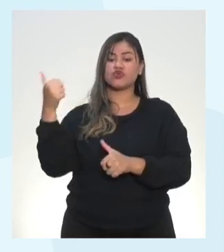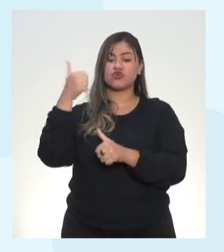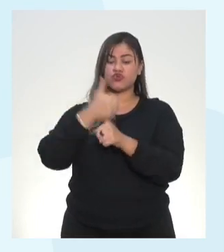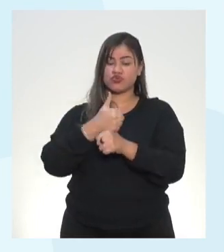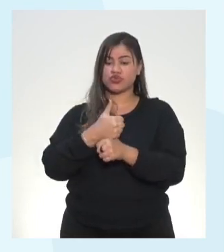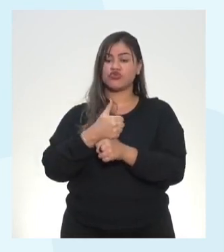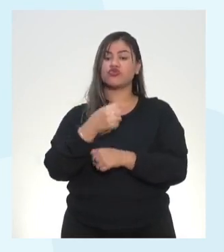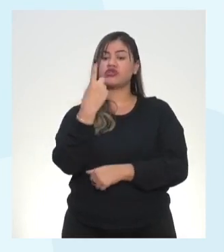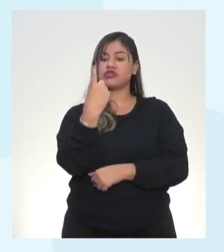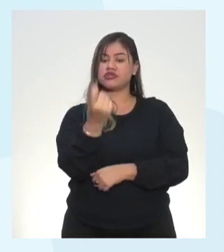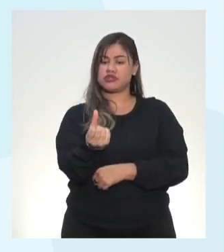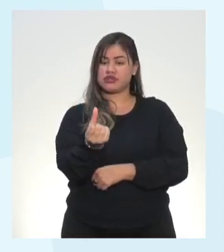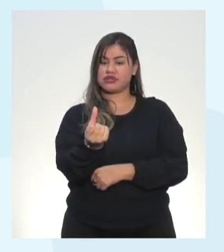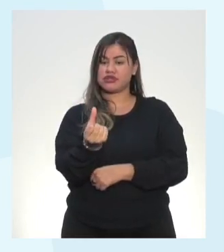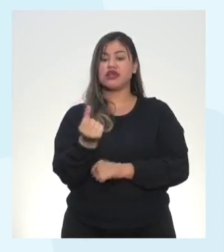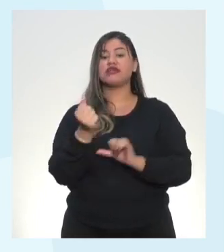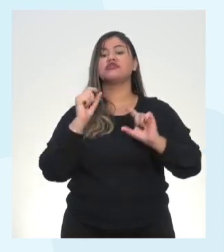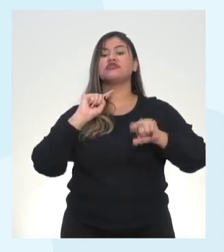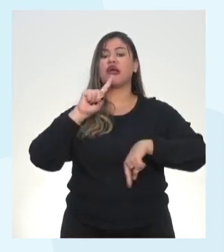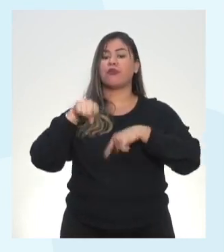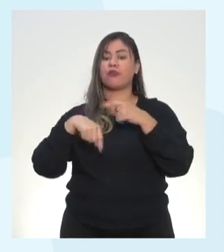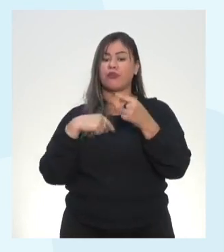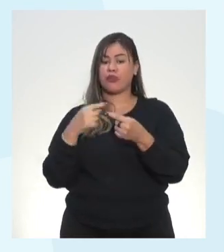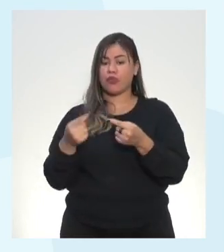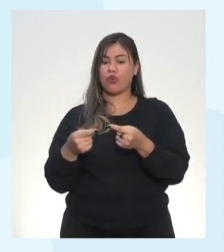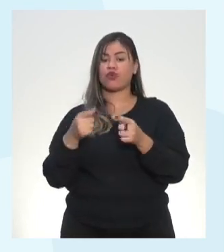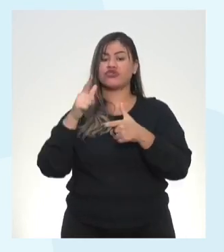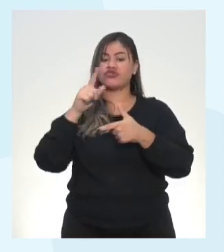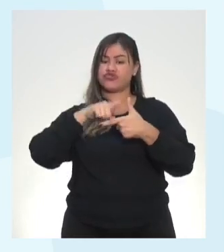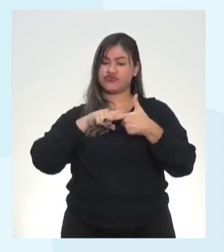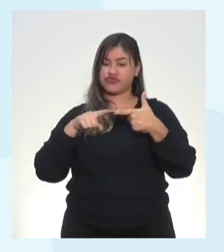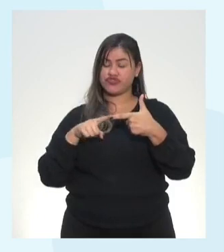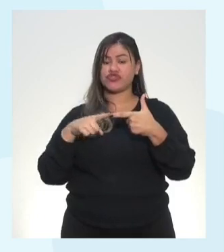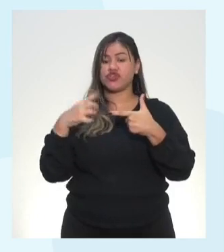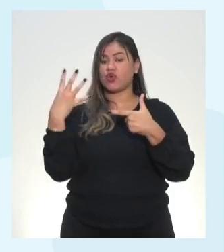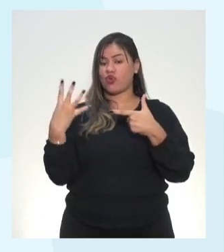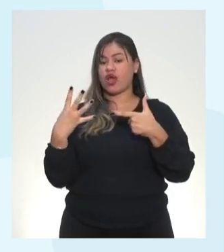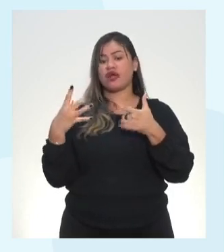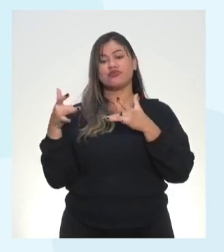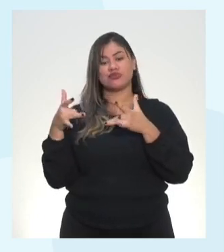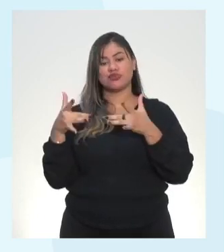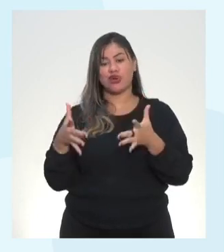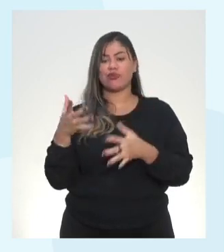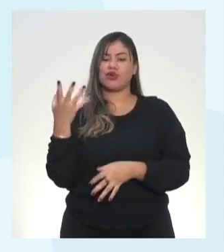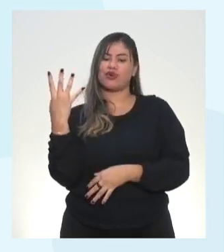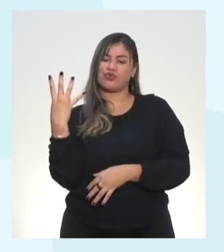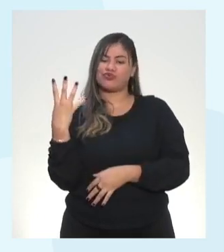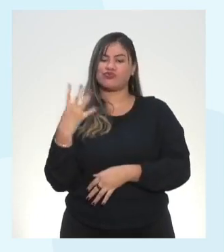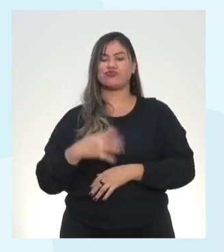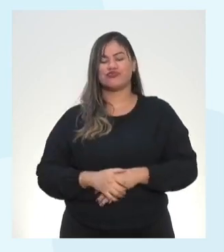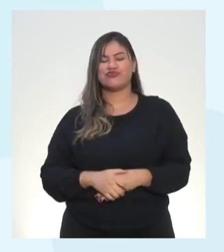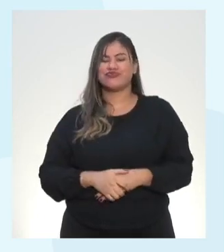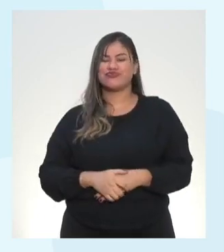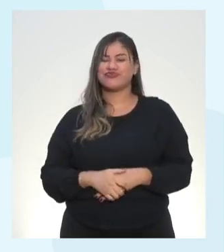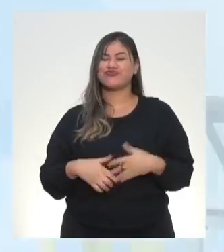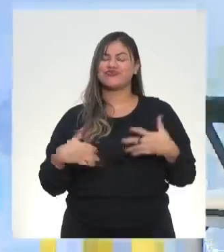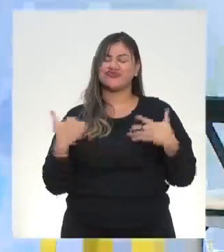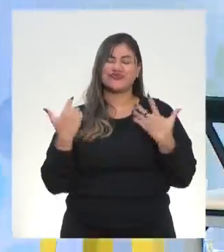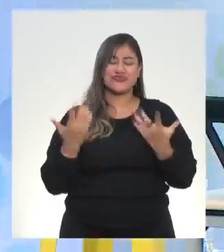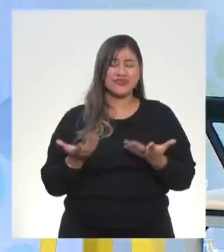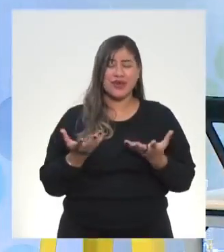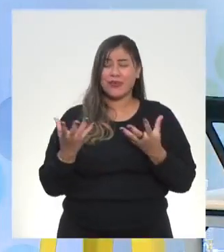entre parênteses, 4 raiz de 3. Mas como eu já tinha dito, a raiz vai permanecer. Então, eu vou multiplicar